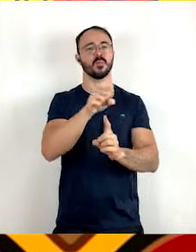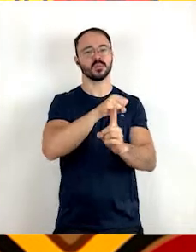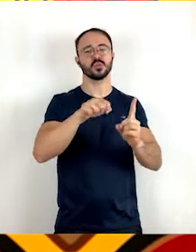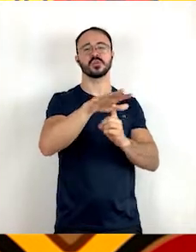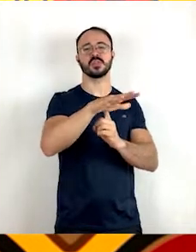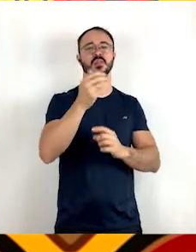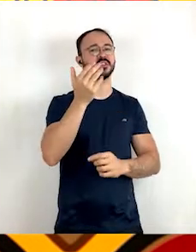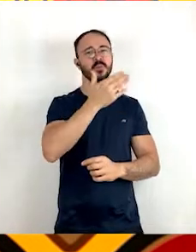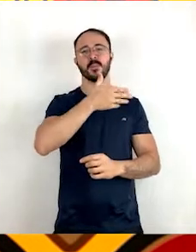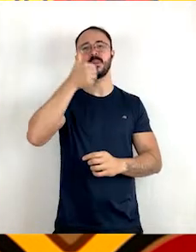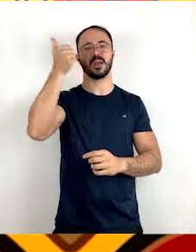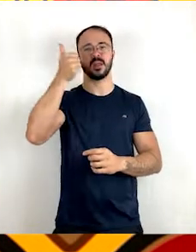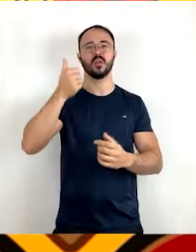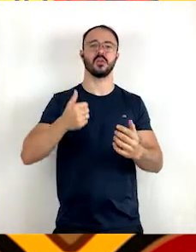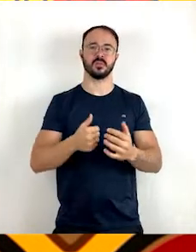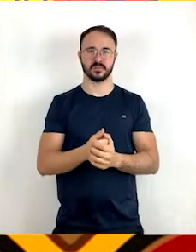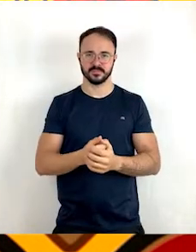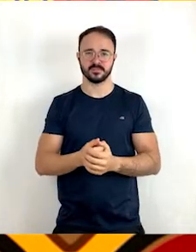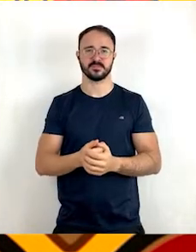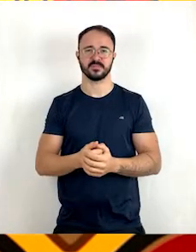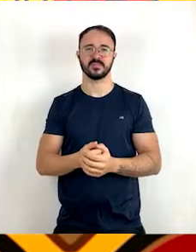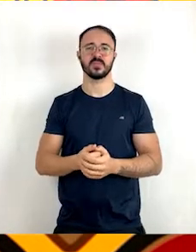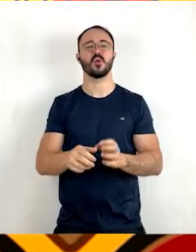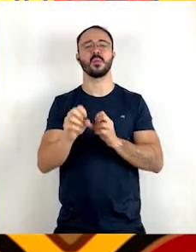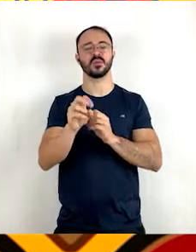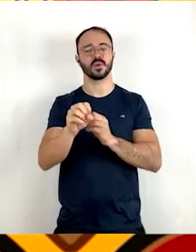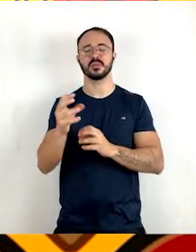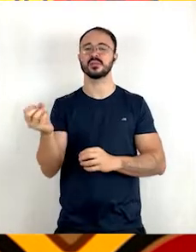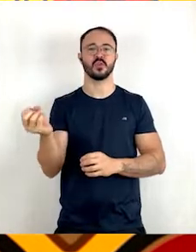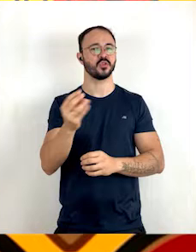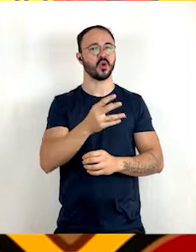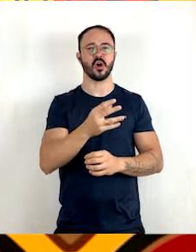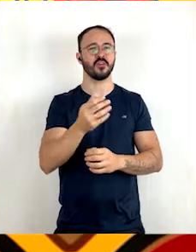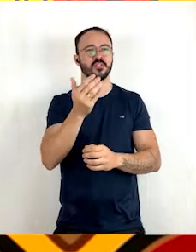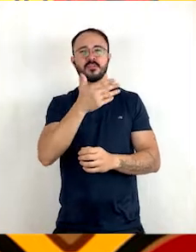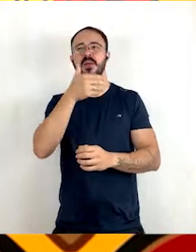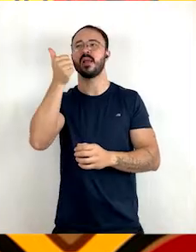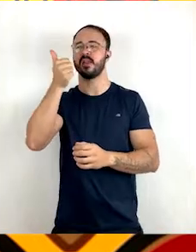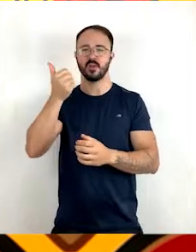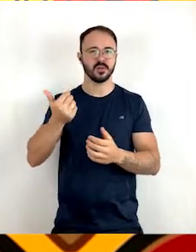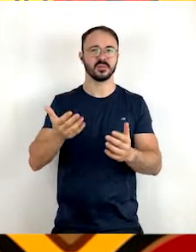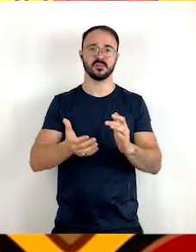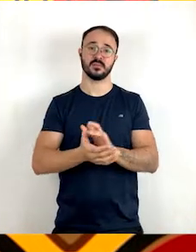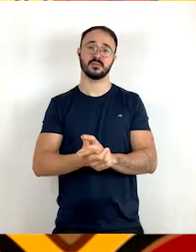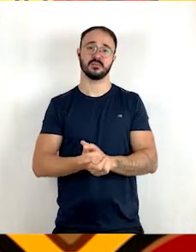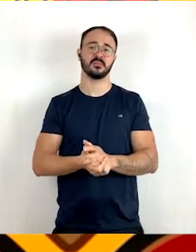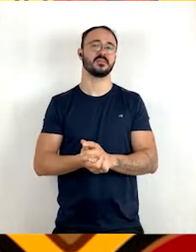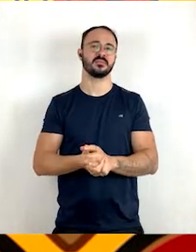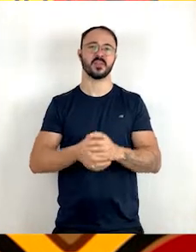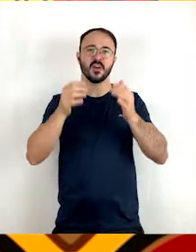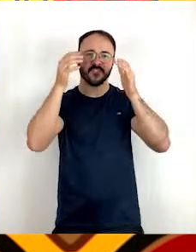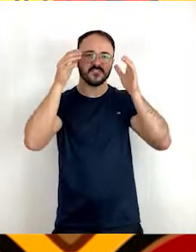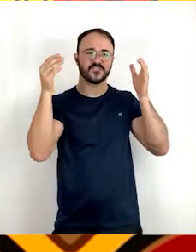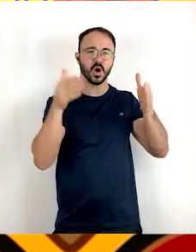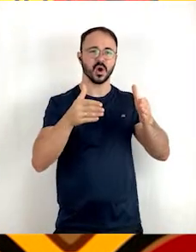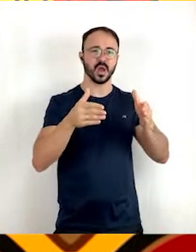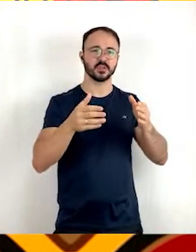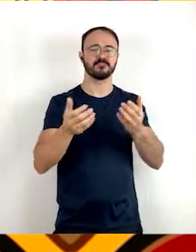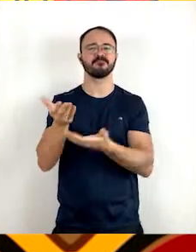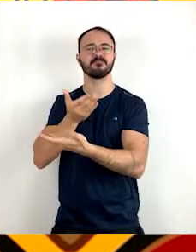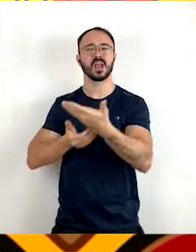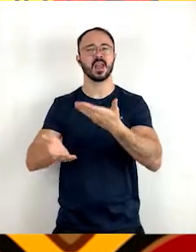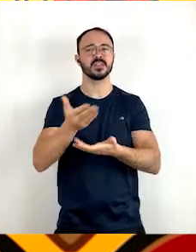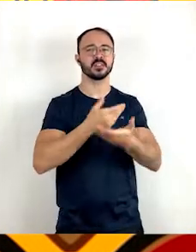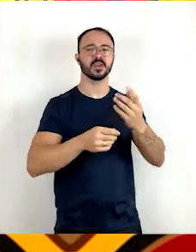construir uma nova sociedade a partir da construção de uma nova educação né uma educação que seja pautado na reeducação das